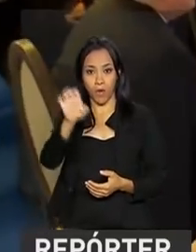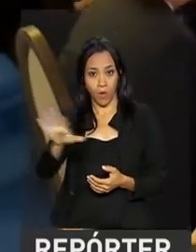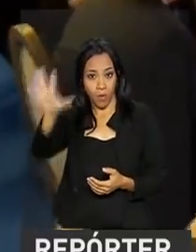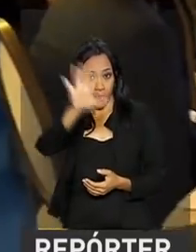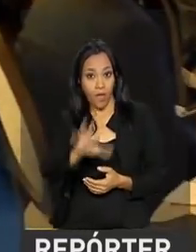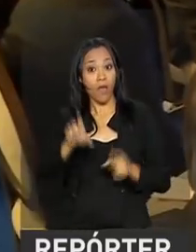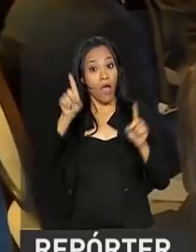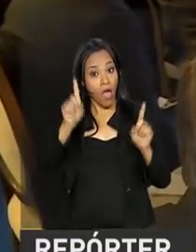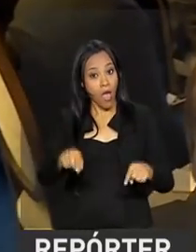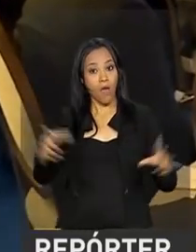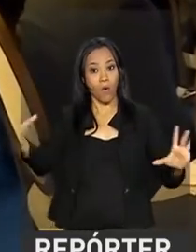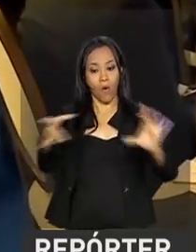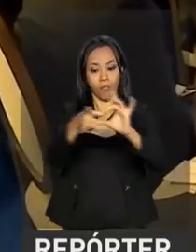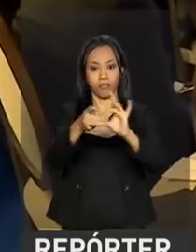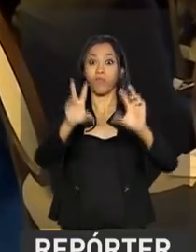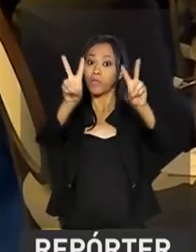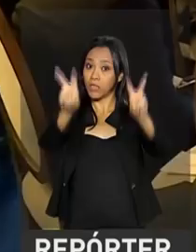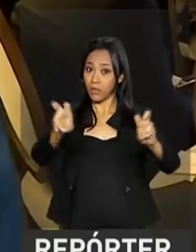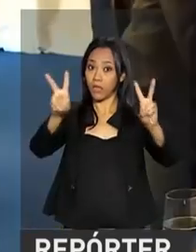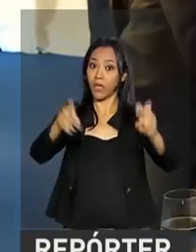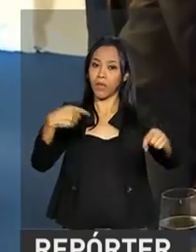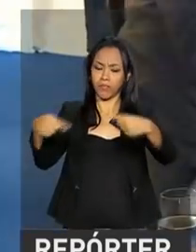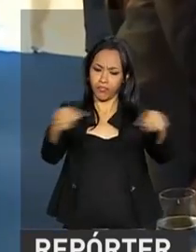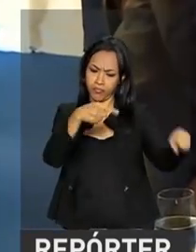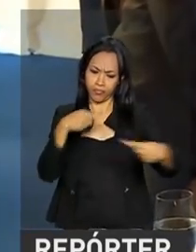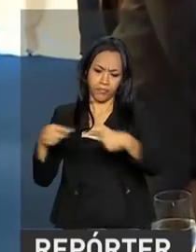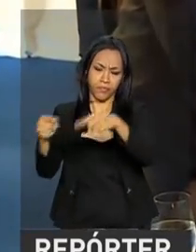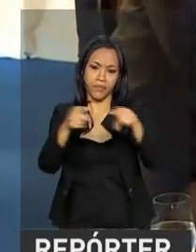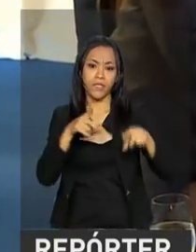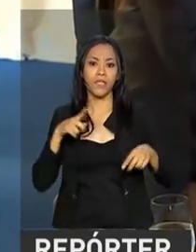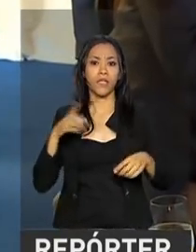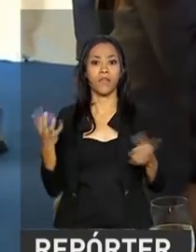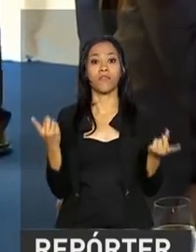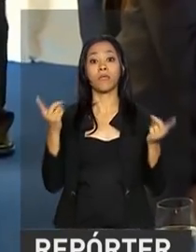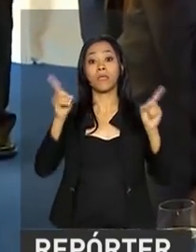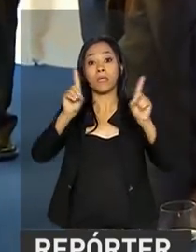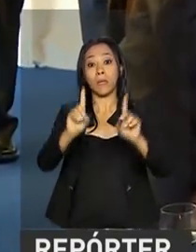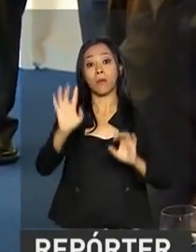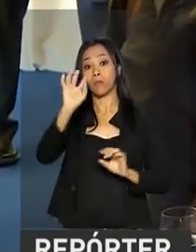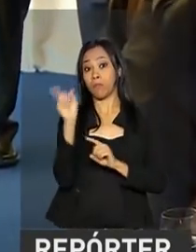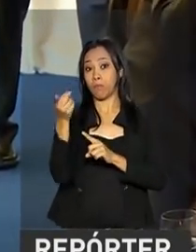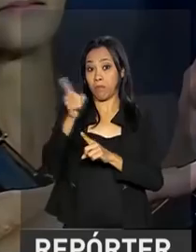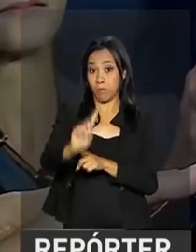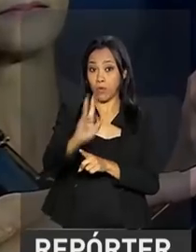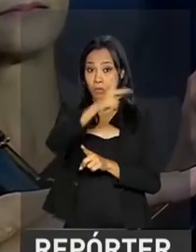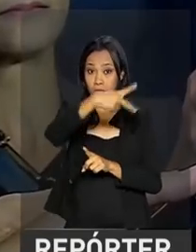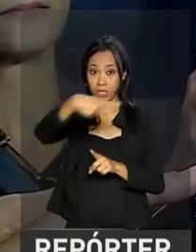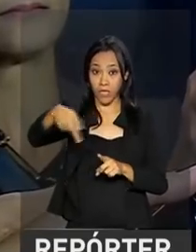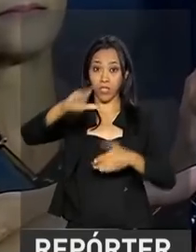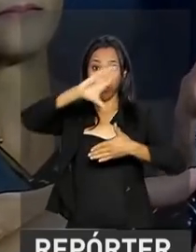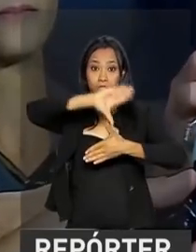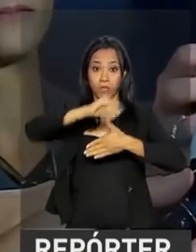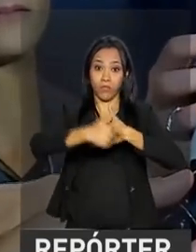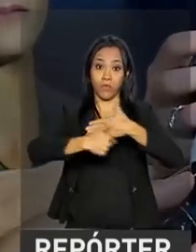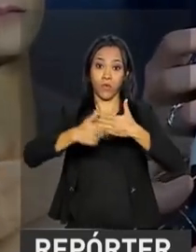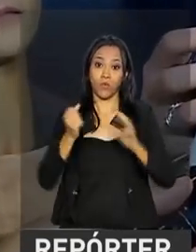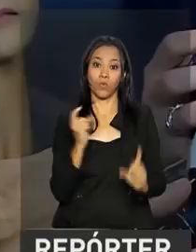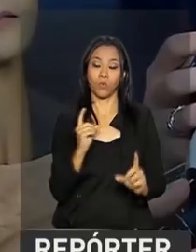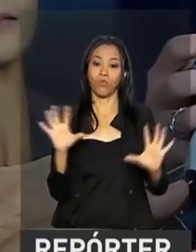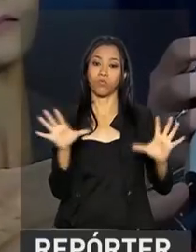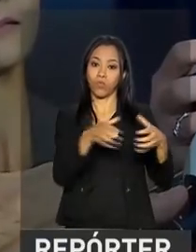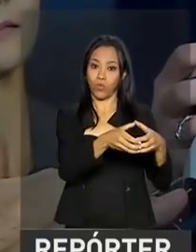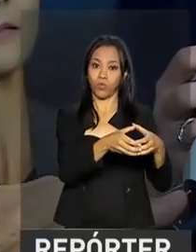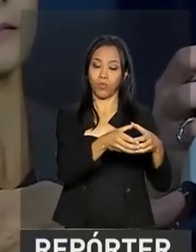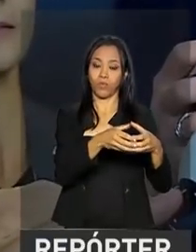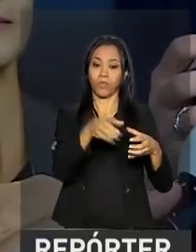desta reunião paralela mc que envolveu os presidentes do bloco sul-americano essa tentativa de fazer o acordo